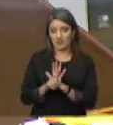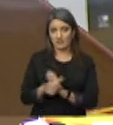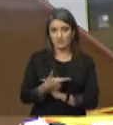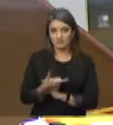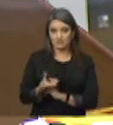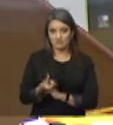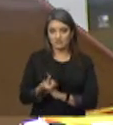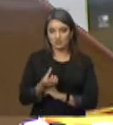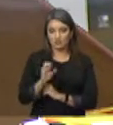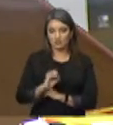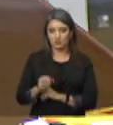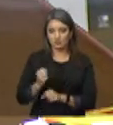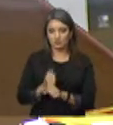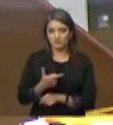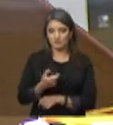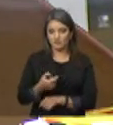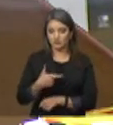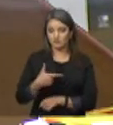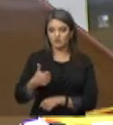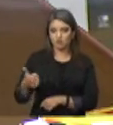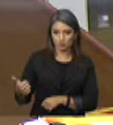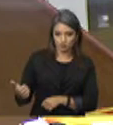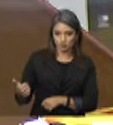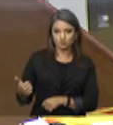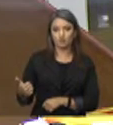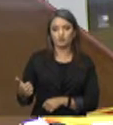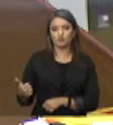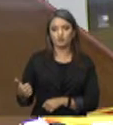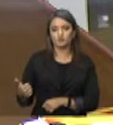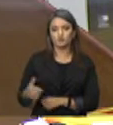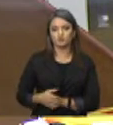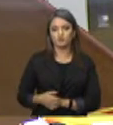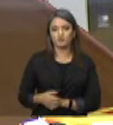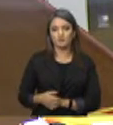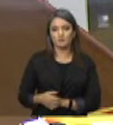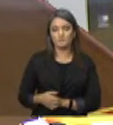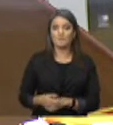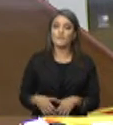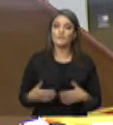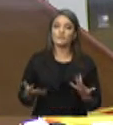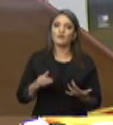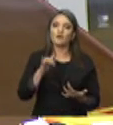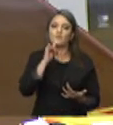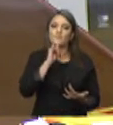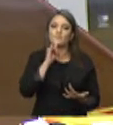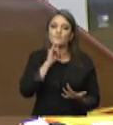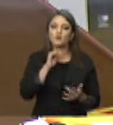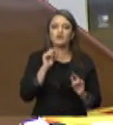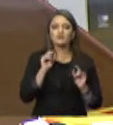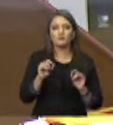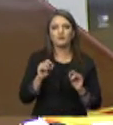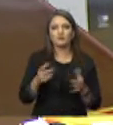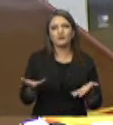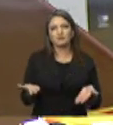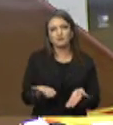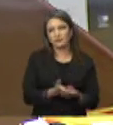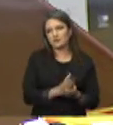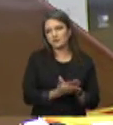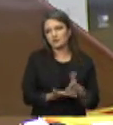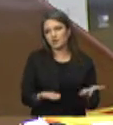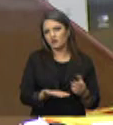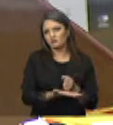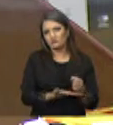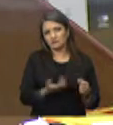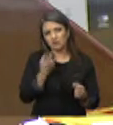de dois mil e 21 conforme determina o artigo 5º da Lei 14230 assim por exemplo tomando caso em análise